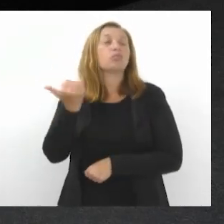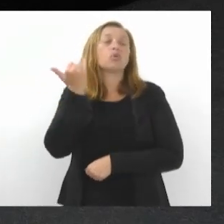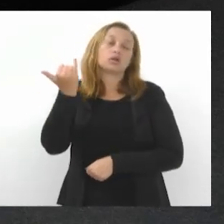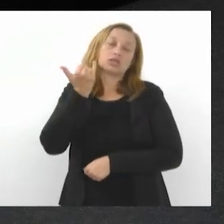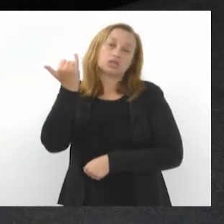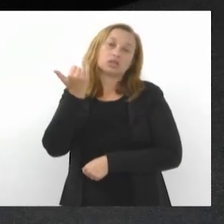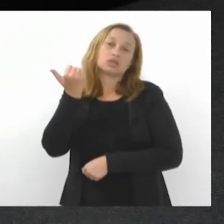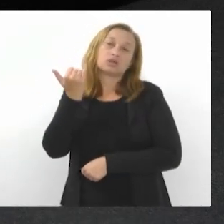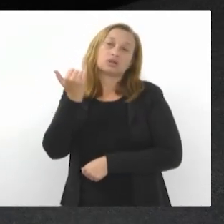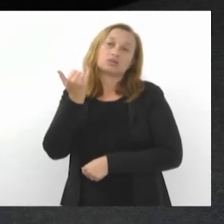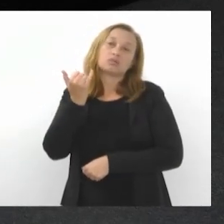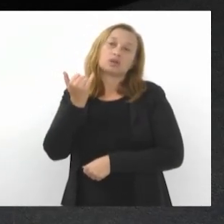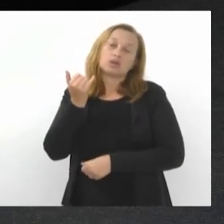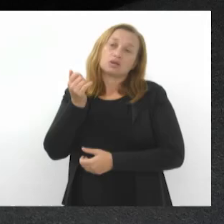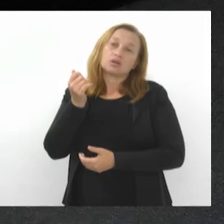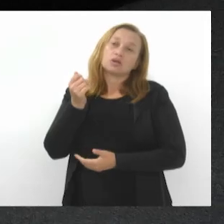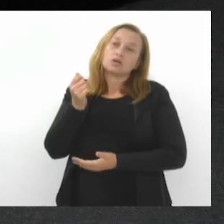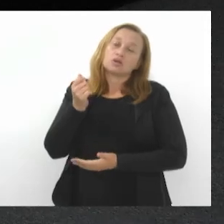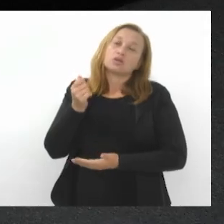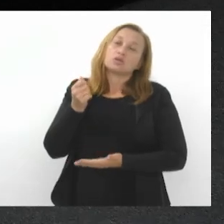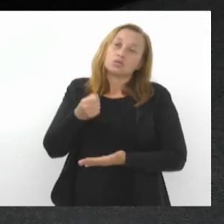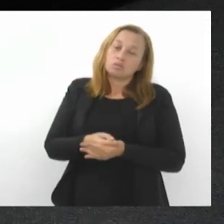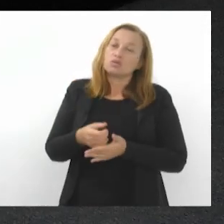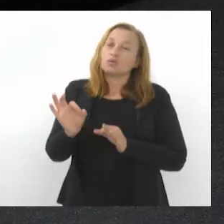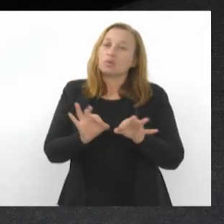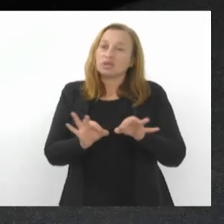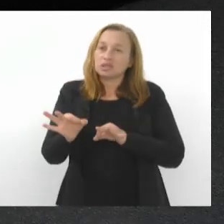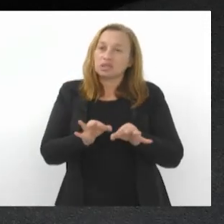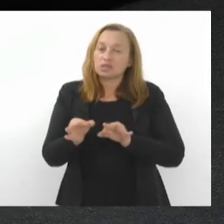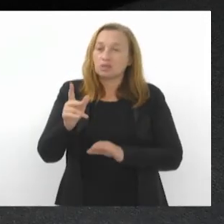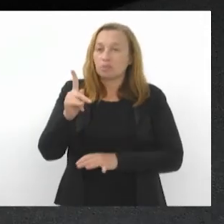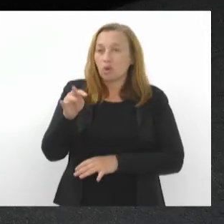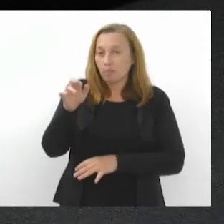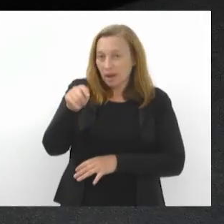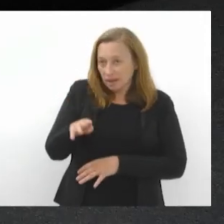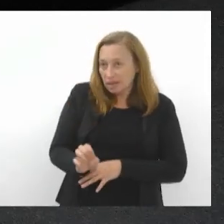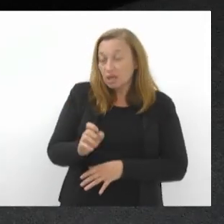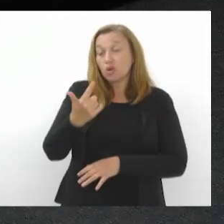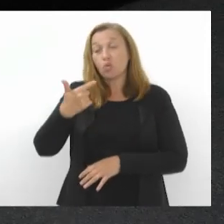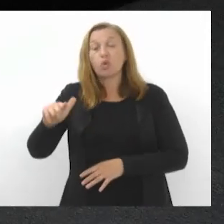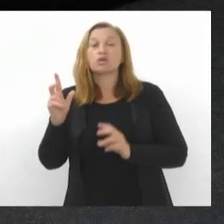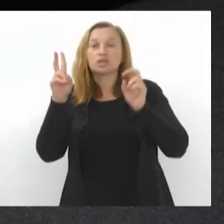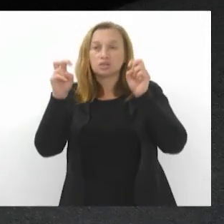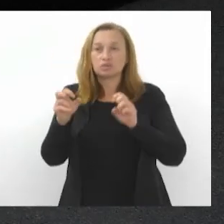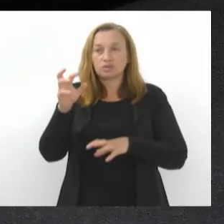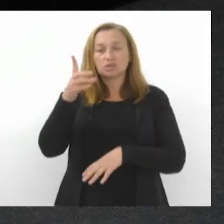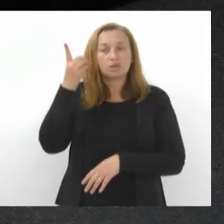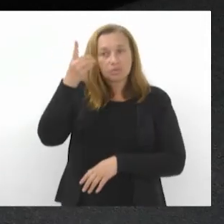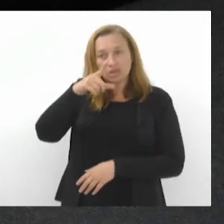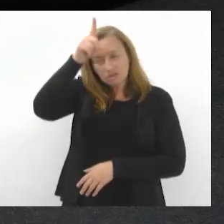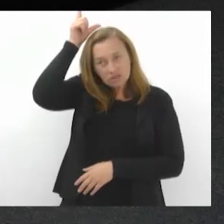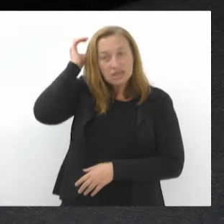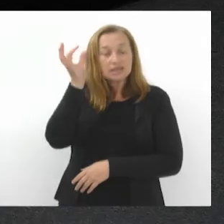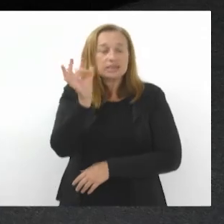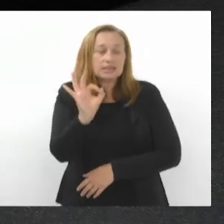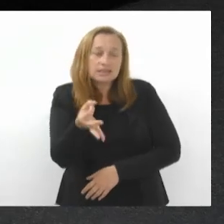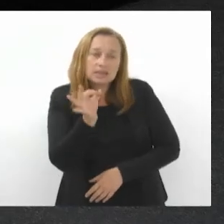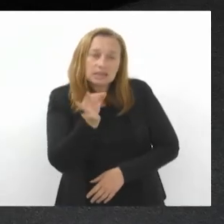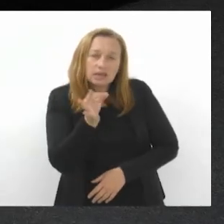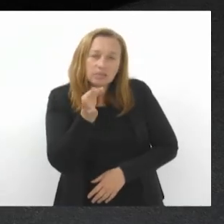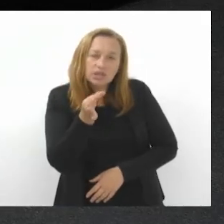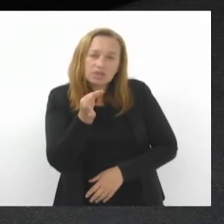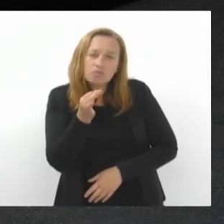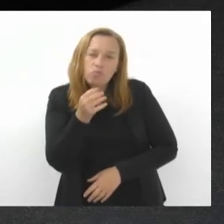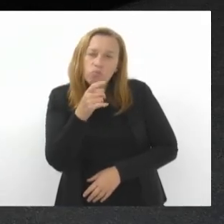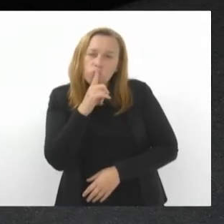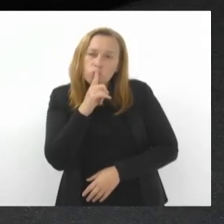para executar aquilo que foi planejado no Propag. A outra questão, deputado Luiz Paulo, foi exatamente essa